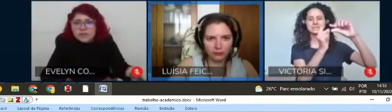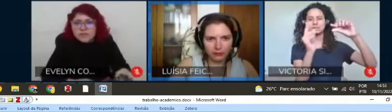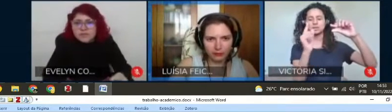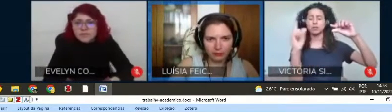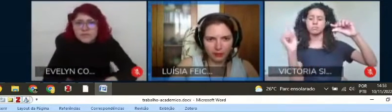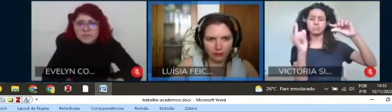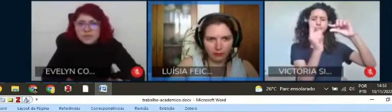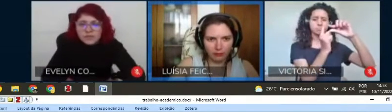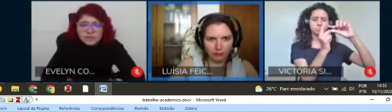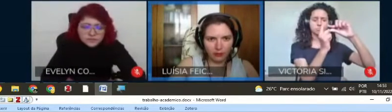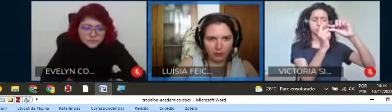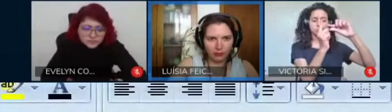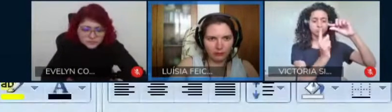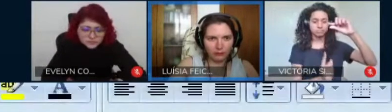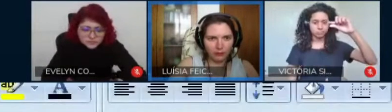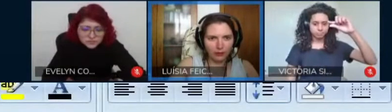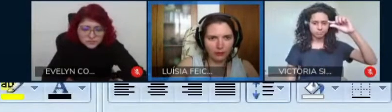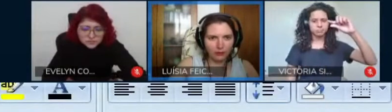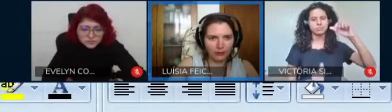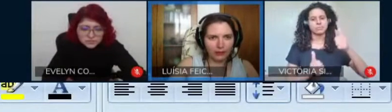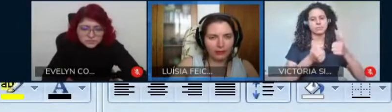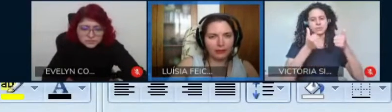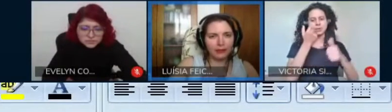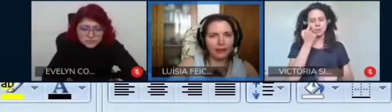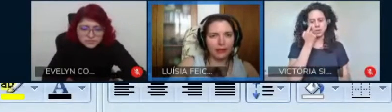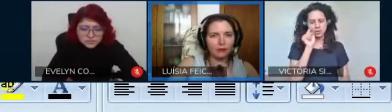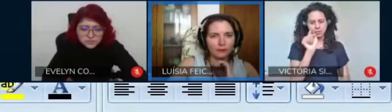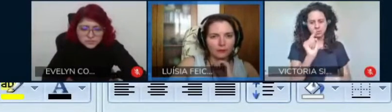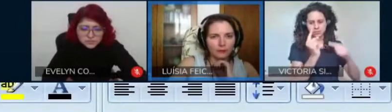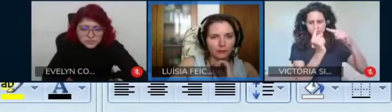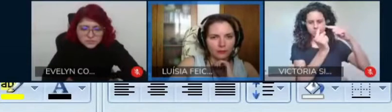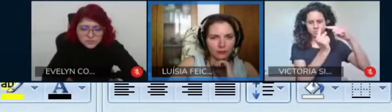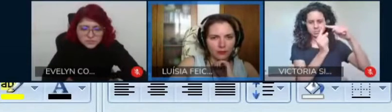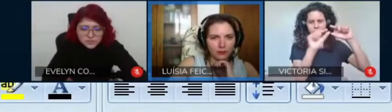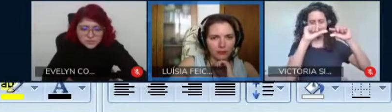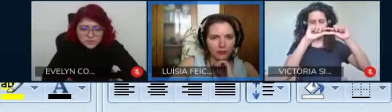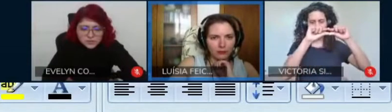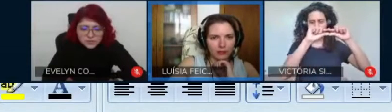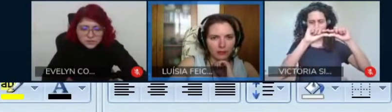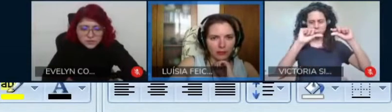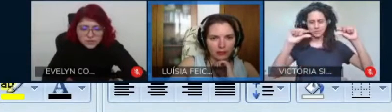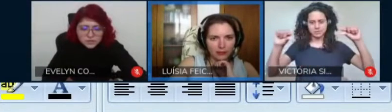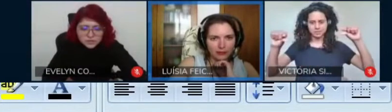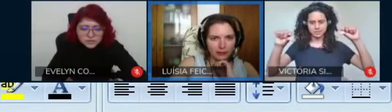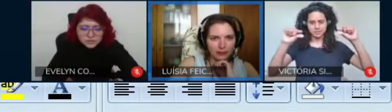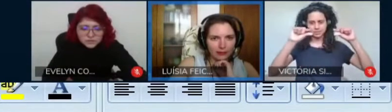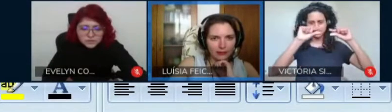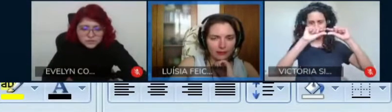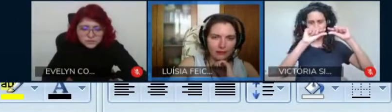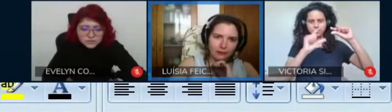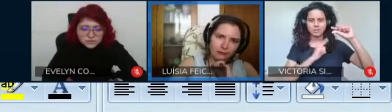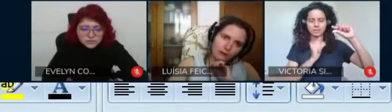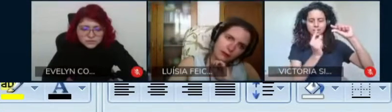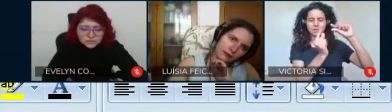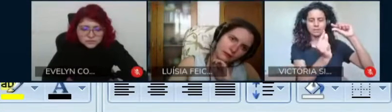Um zoom para vocês verem melhor. Aqui na régua, vocês podem ver que tem essa...